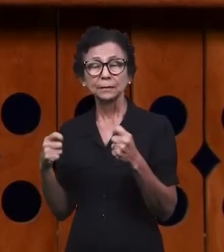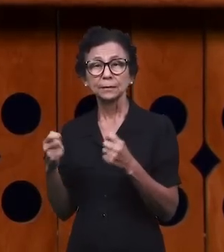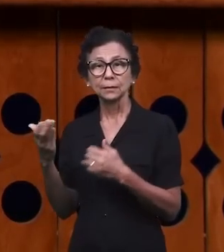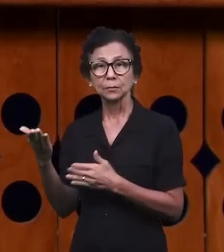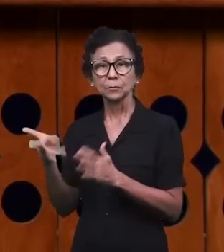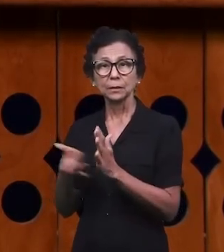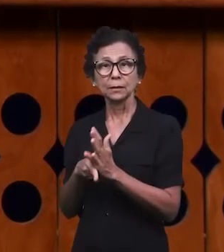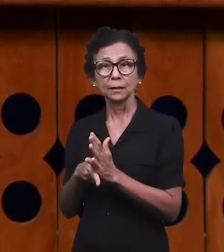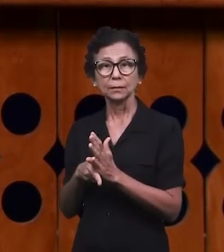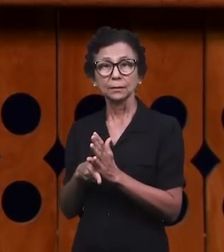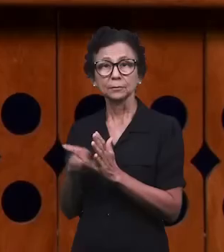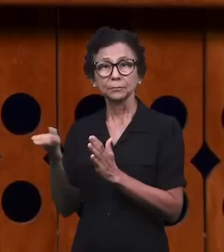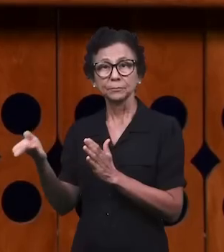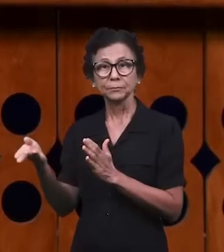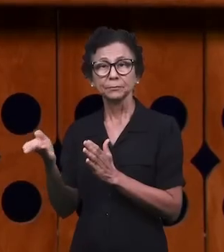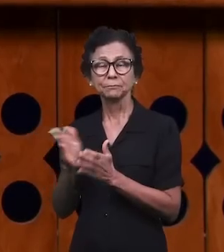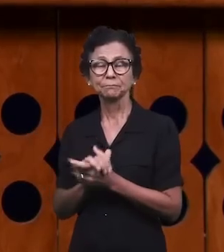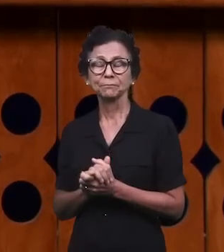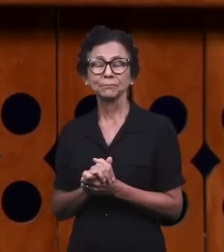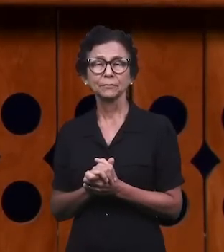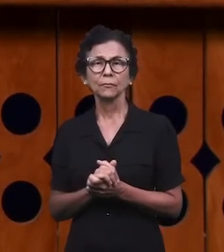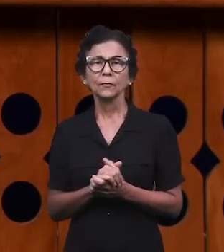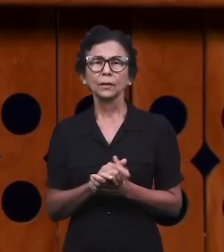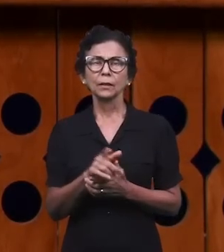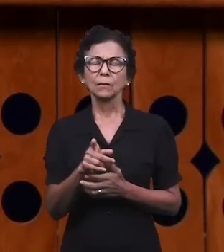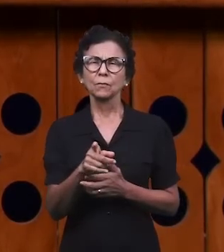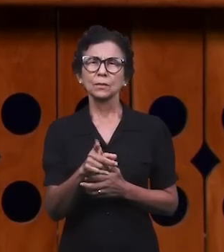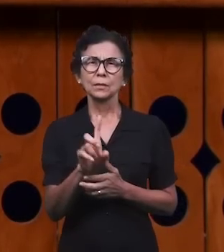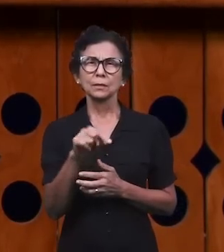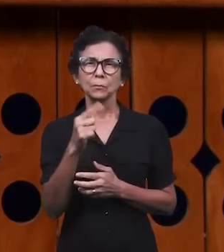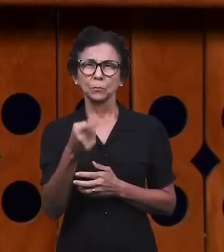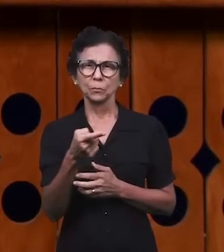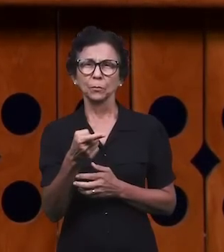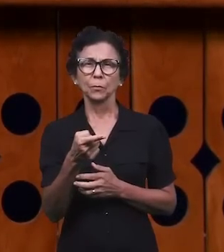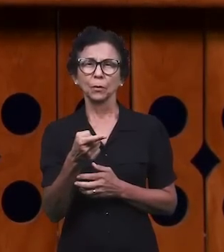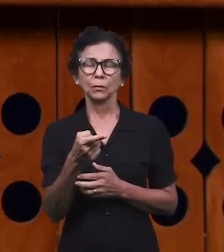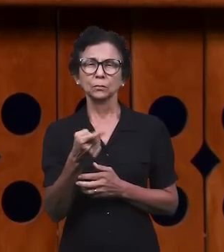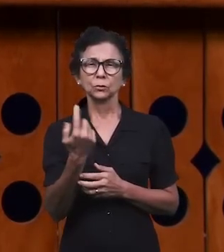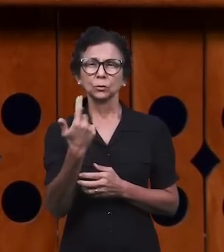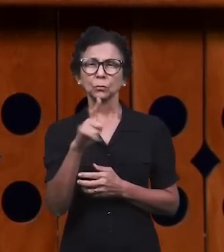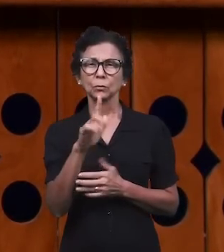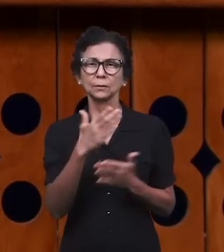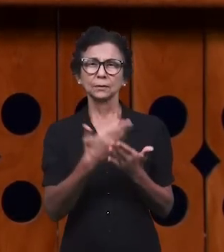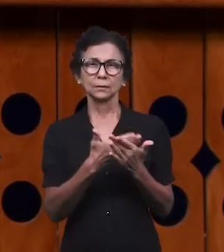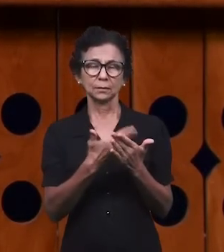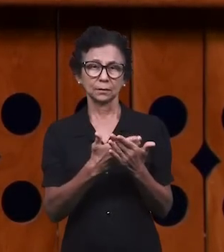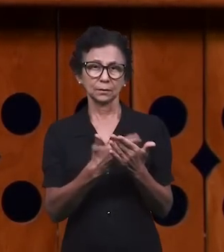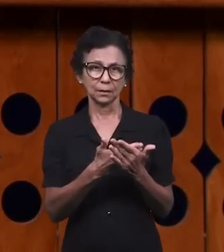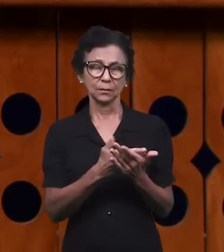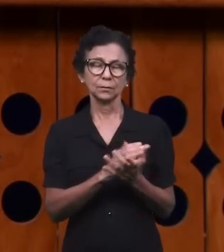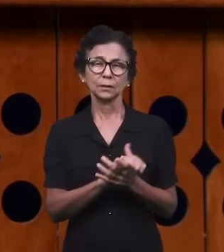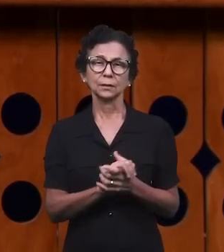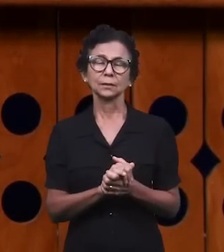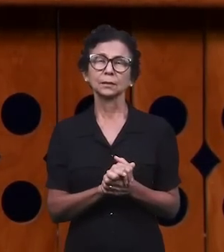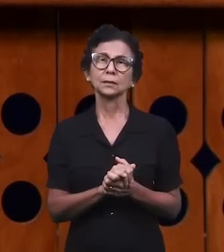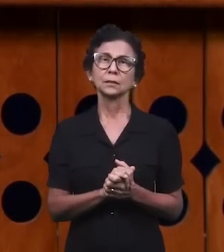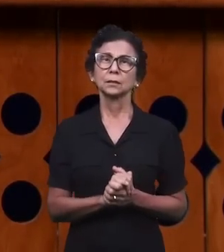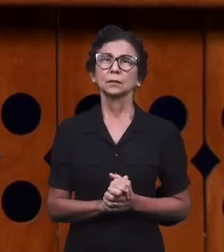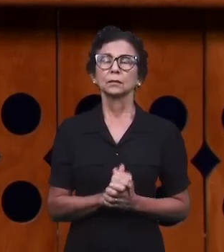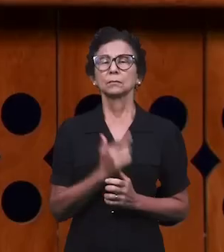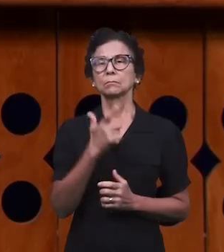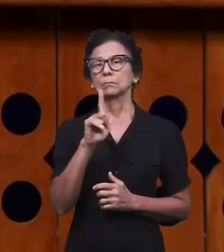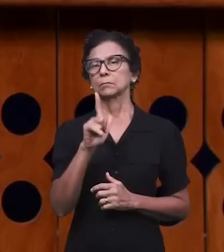nele. Então, você pode procurar isso depois, em outros momentos, outras aulas virão, talvez em